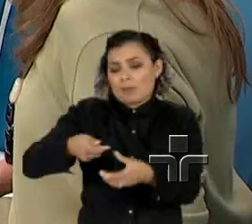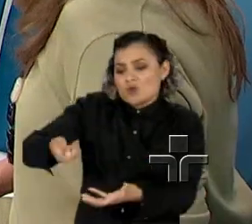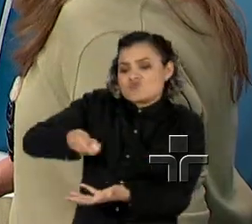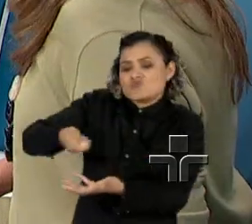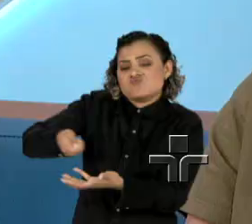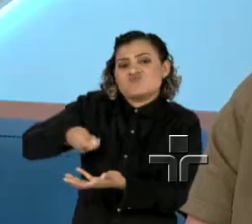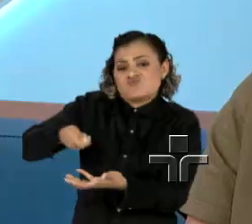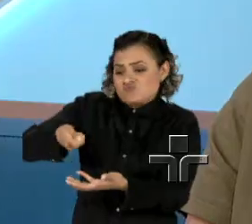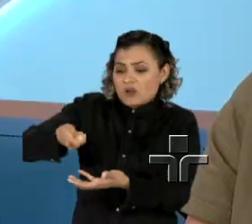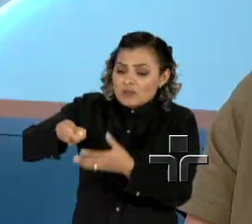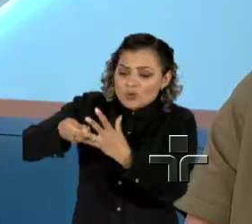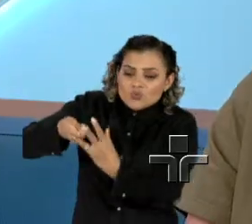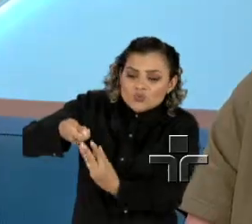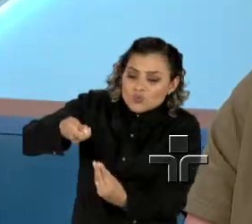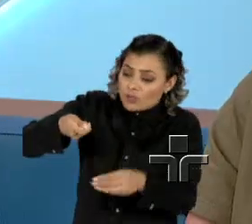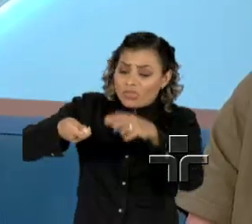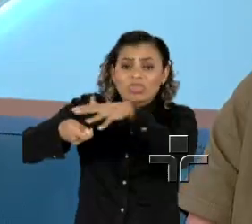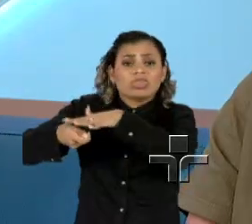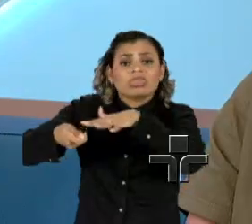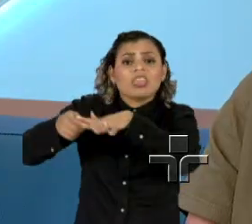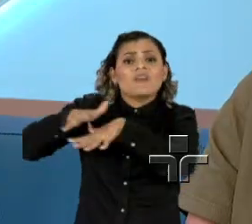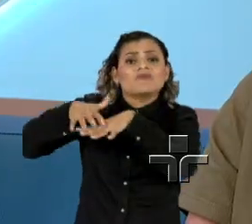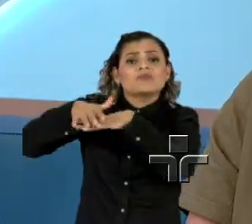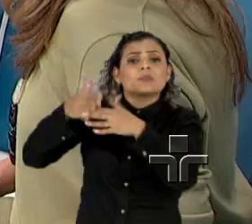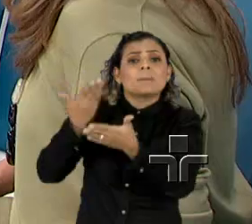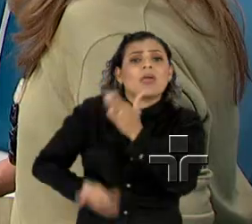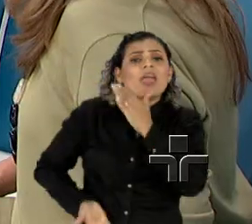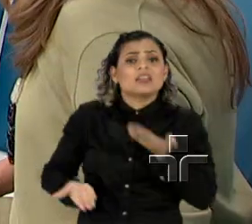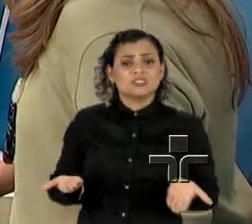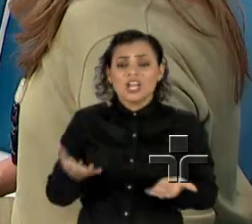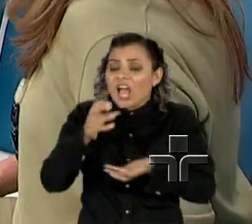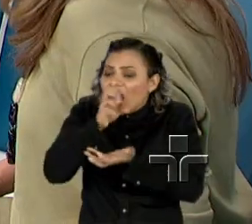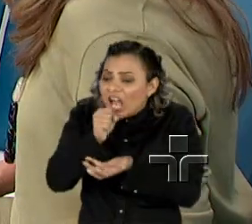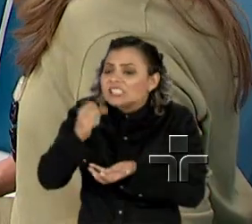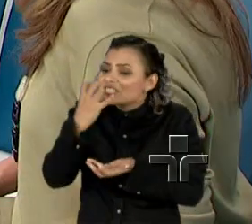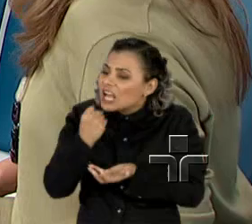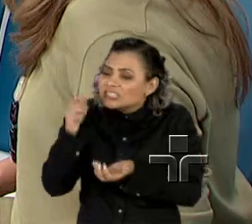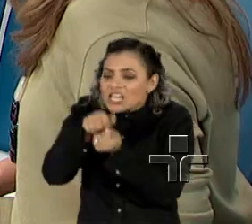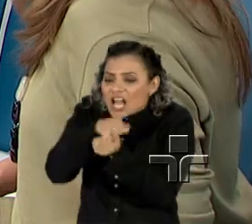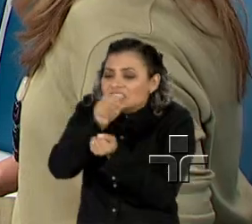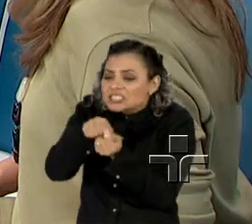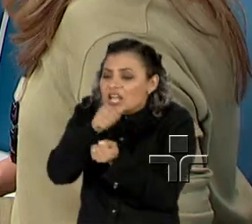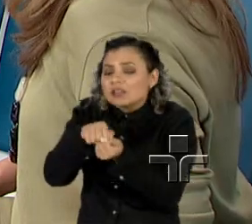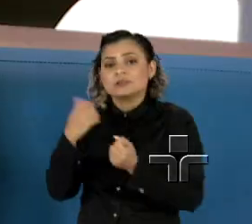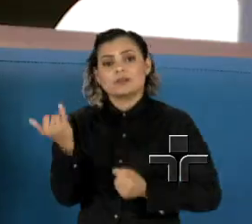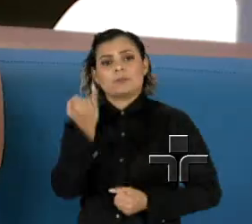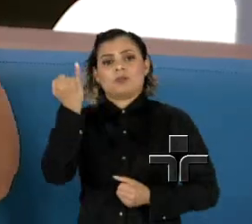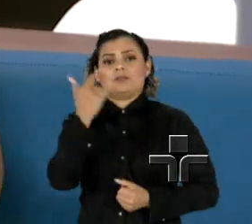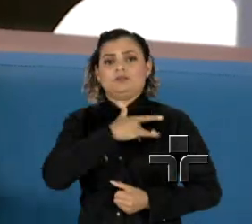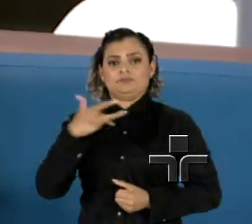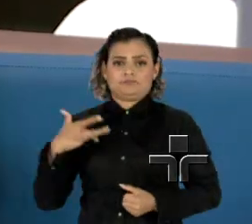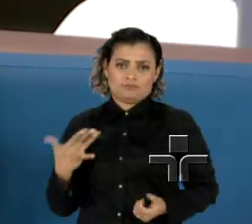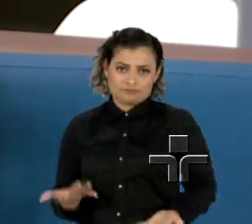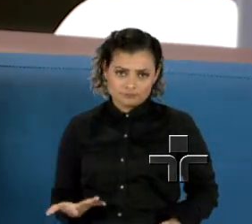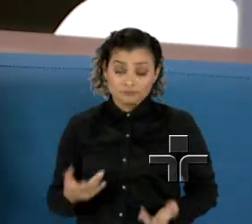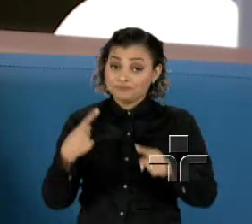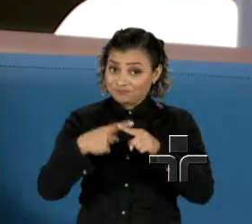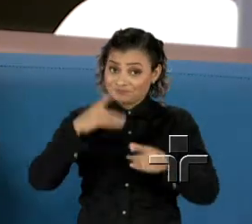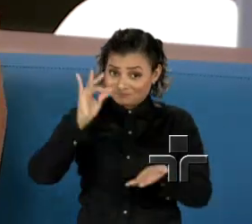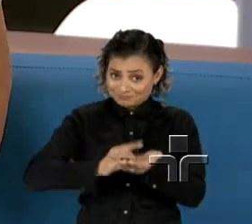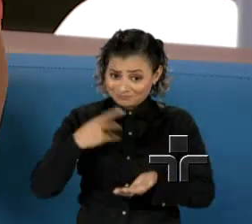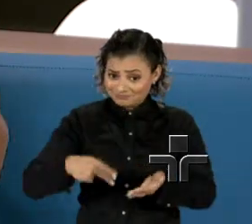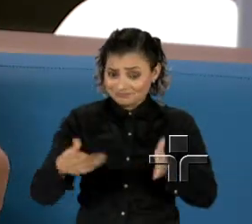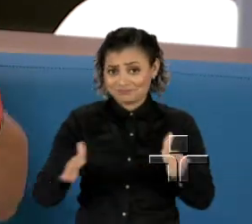nesses alimentos e a capacidade da criança de mastigar. De mastigar. Isso vem a saciedade. Hoje em dia a gente está sofrendo muito